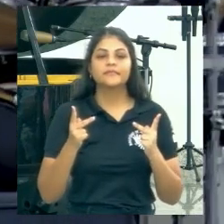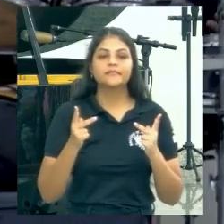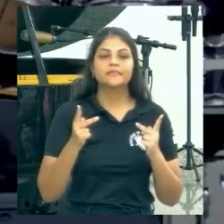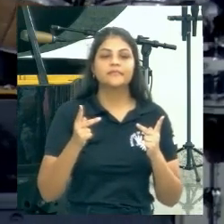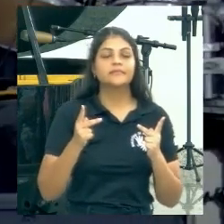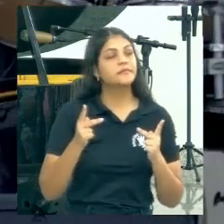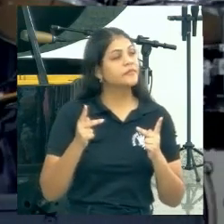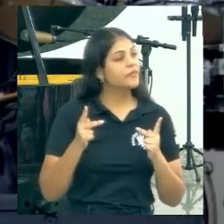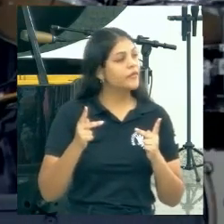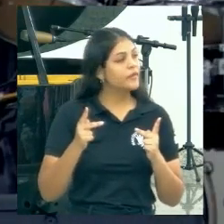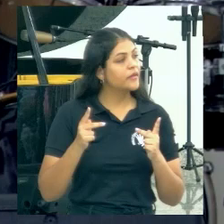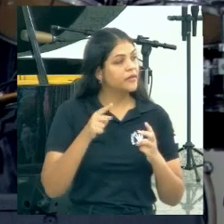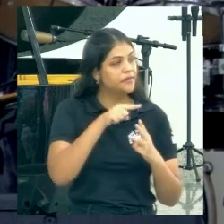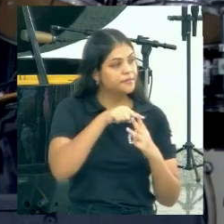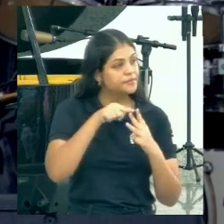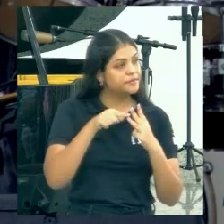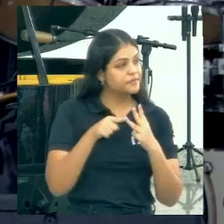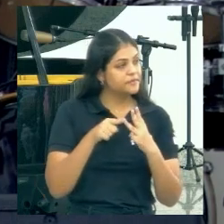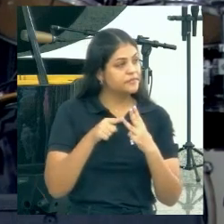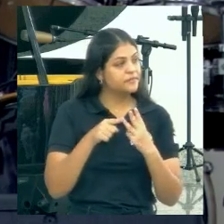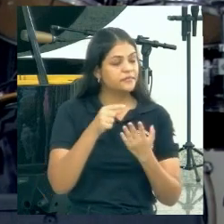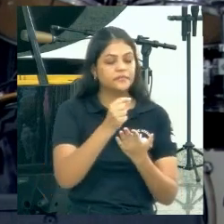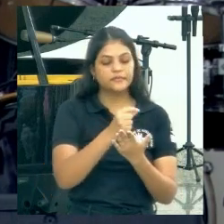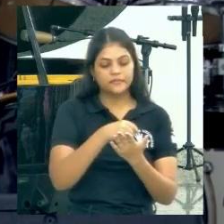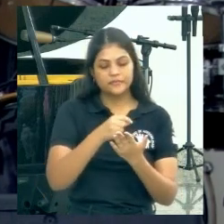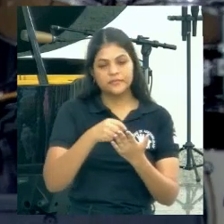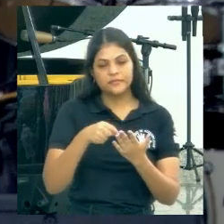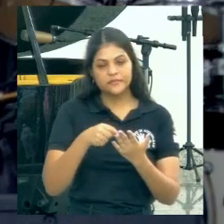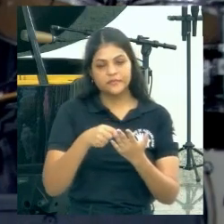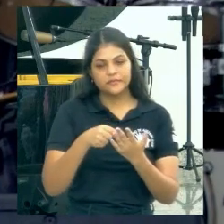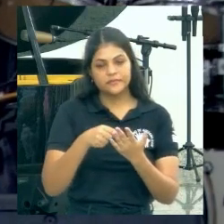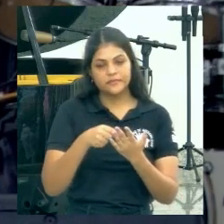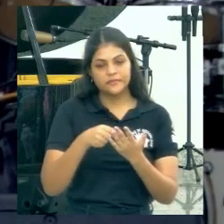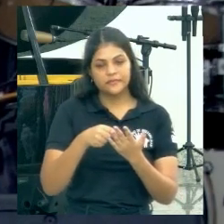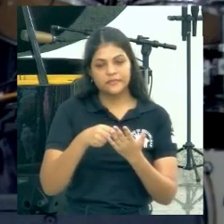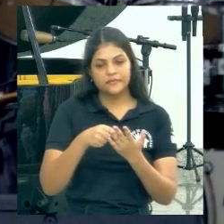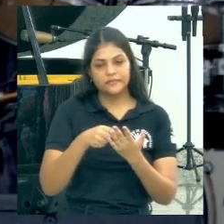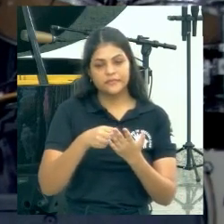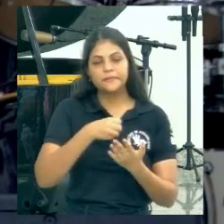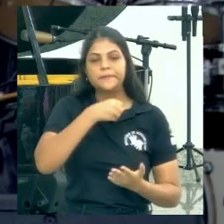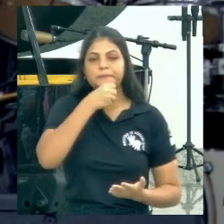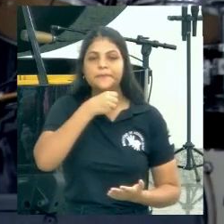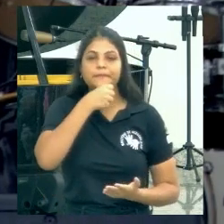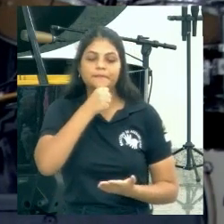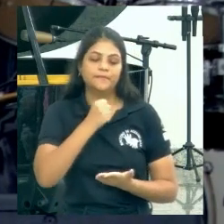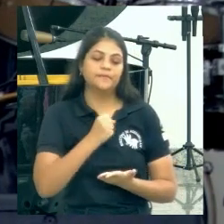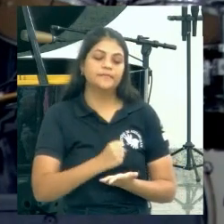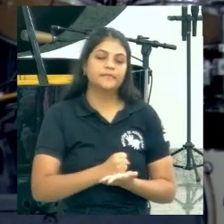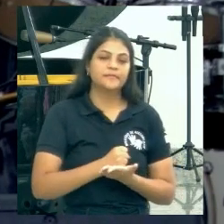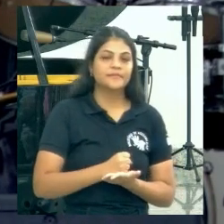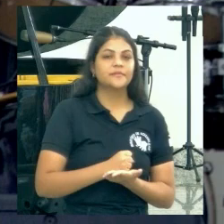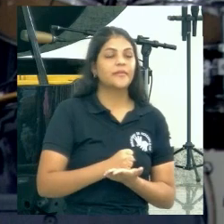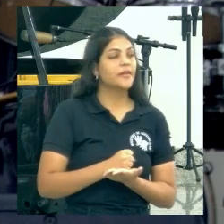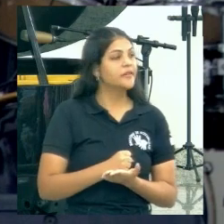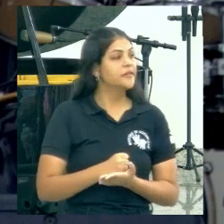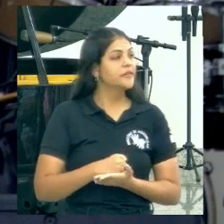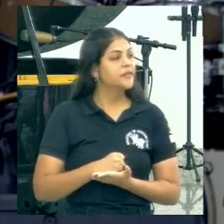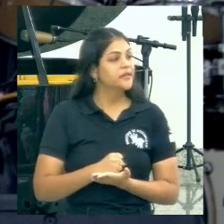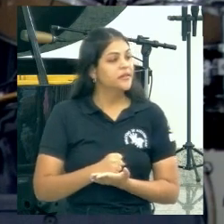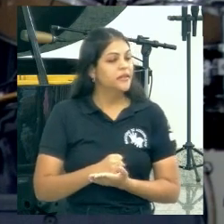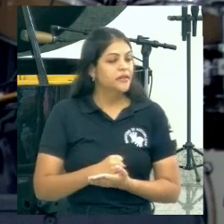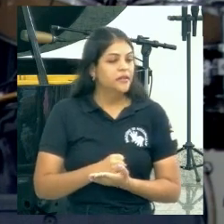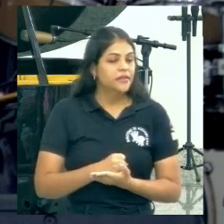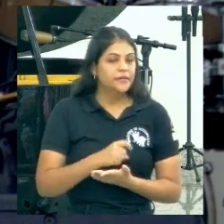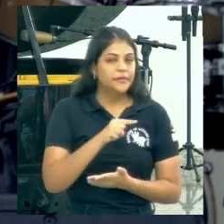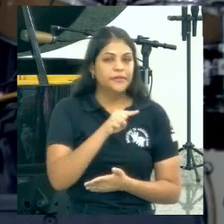três exemplos de três cartas mencionadas no Antigo Testamento. Eu vou ler o teor da carta, e eu não